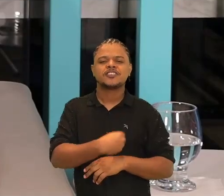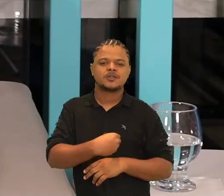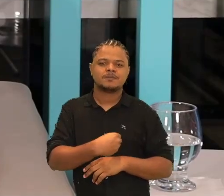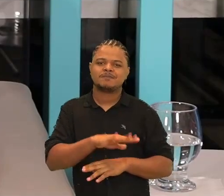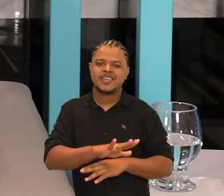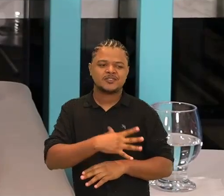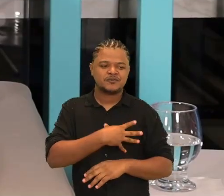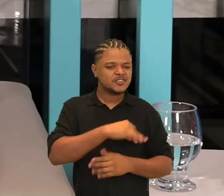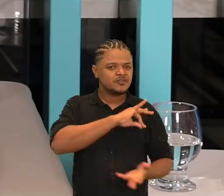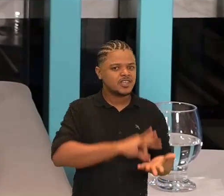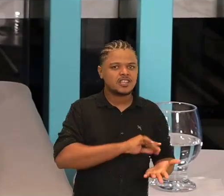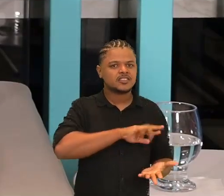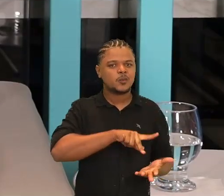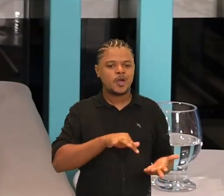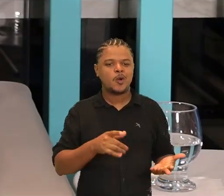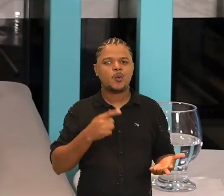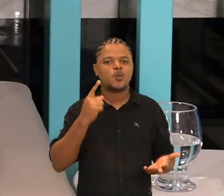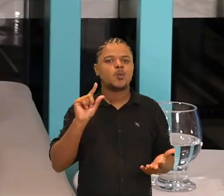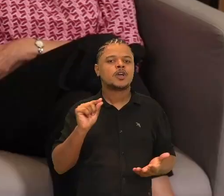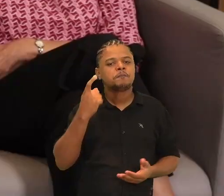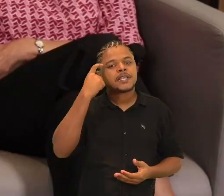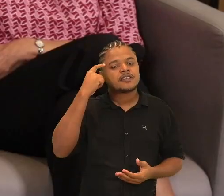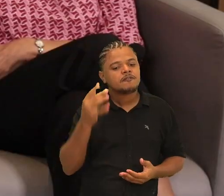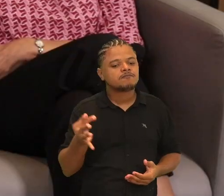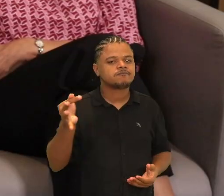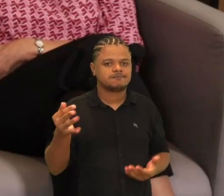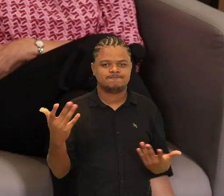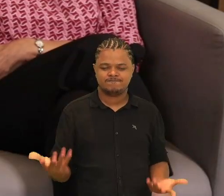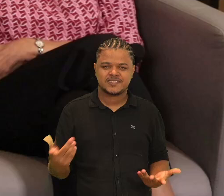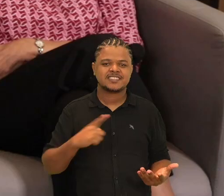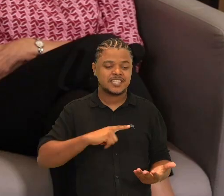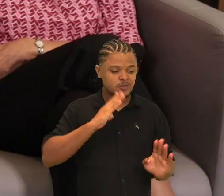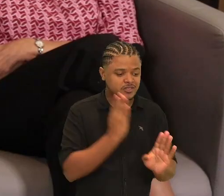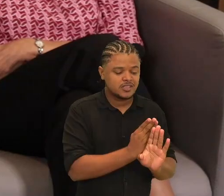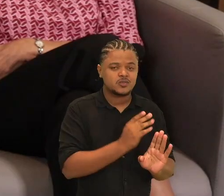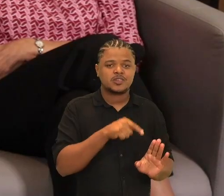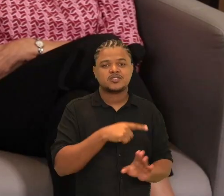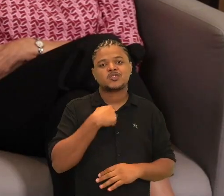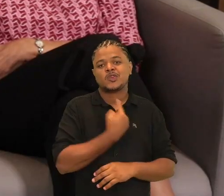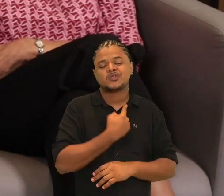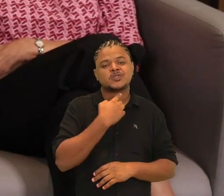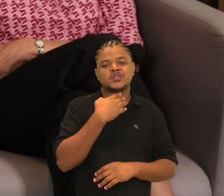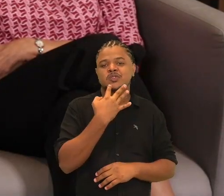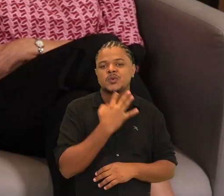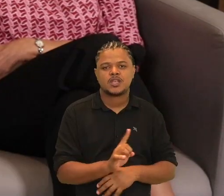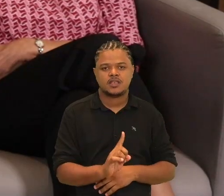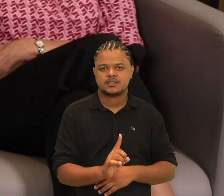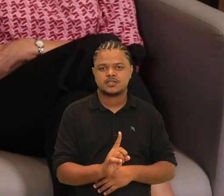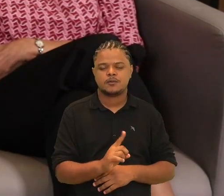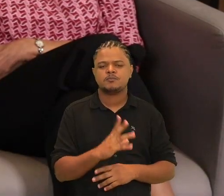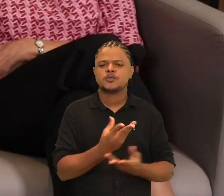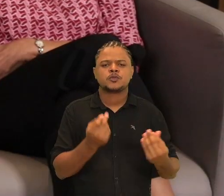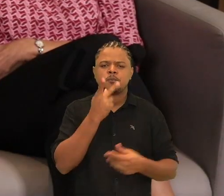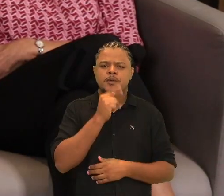filho esperado. De você ter um diagnóstico de algo que você não conhece, né? Muitos pais, muitas mães